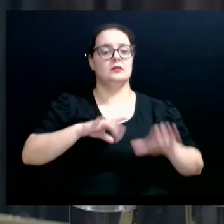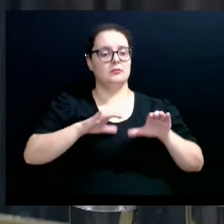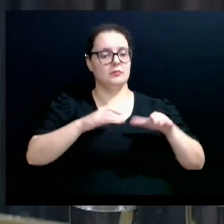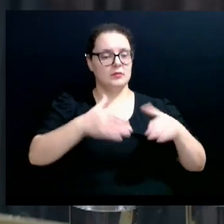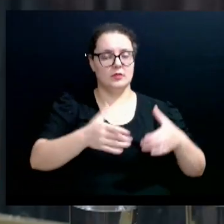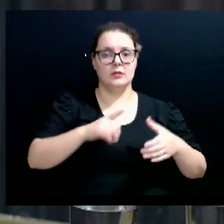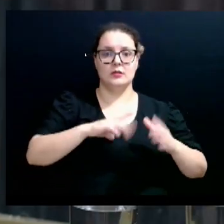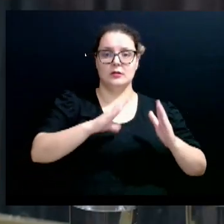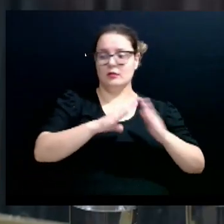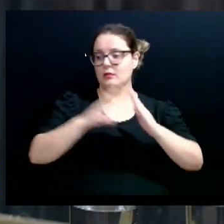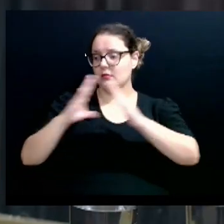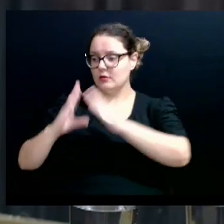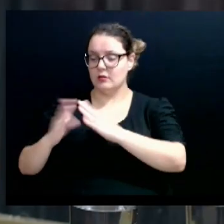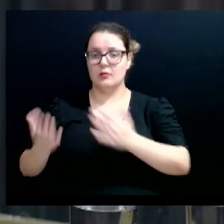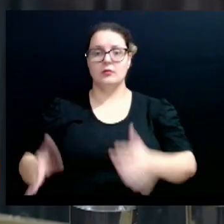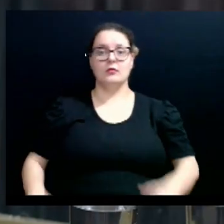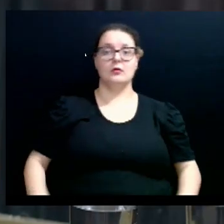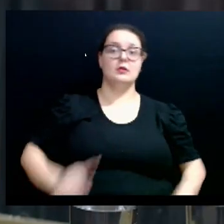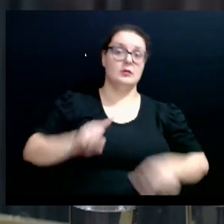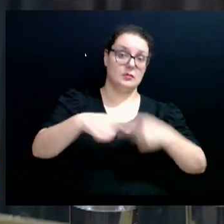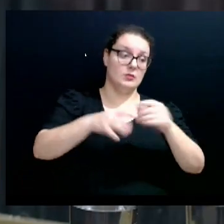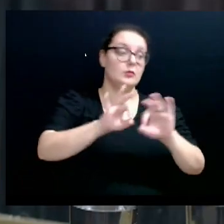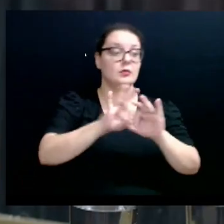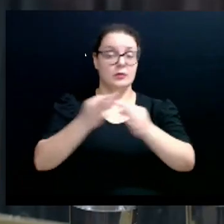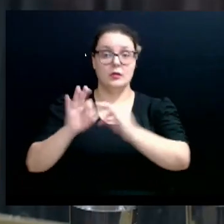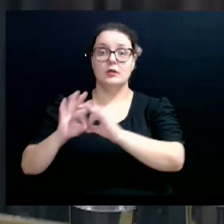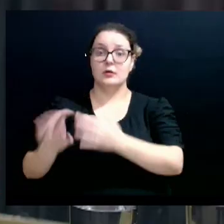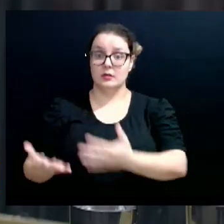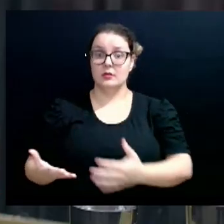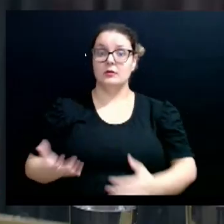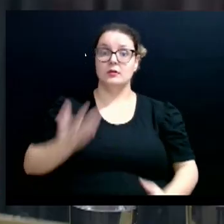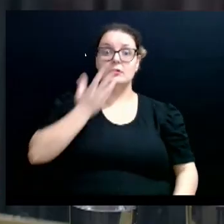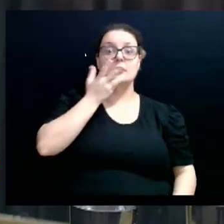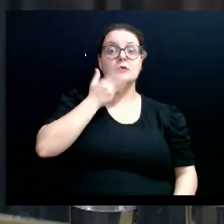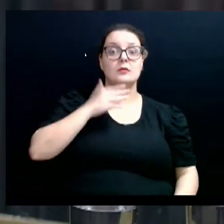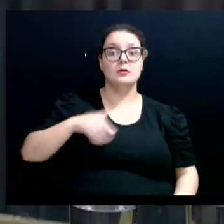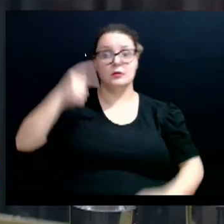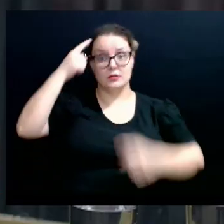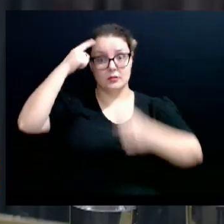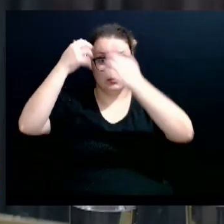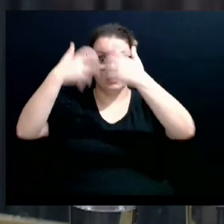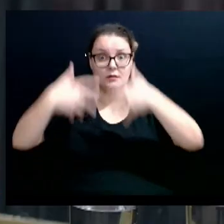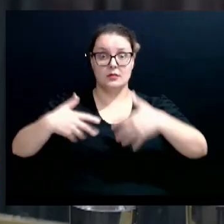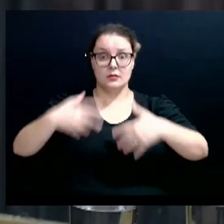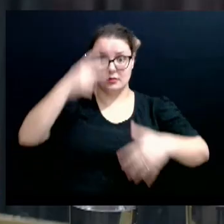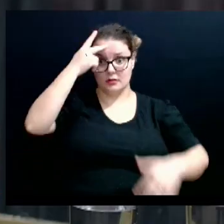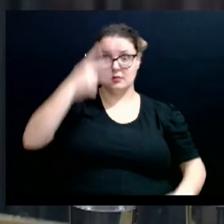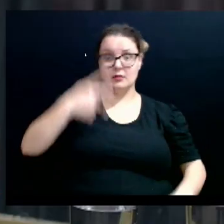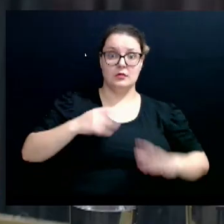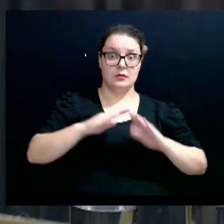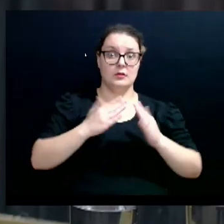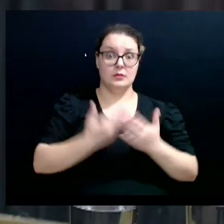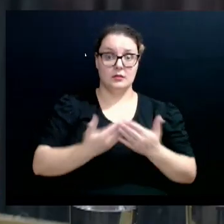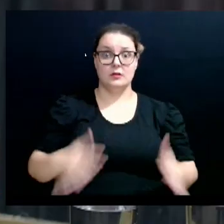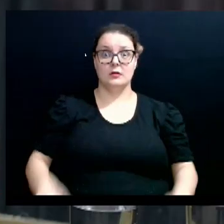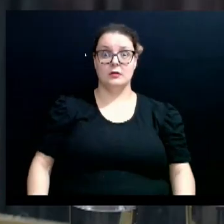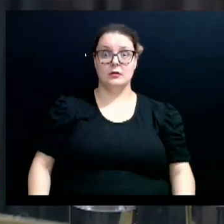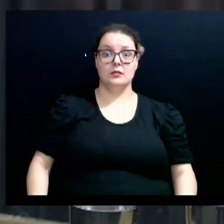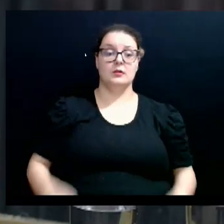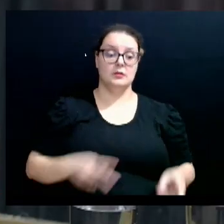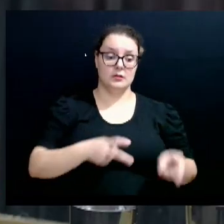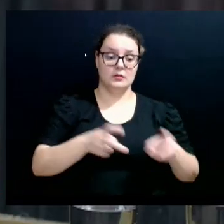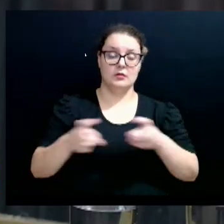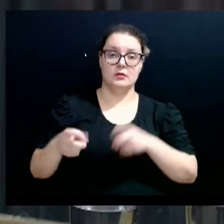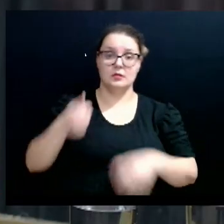tem outras famílias, com crianças neurodivergentes Uhum. na própria escola, e a Sim. gente observa lá nas mães que